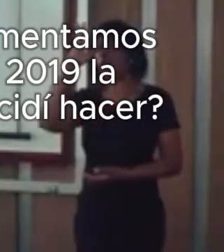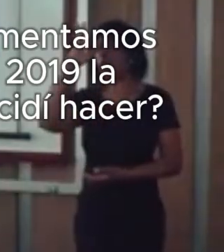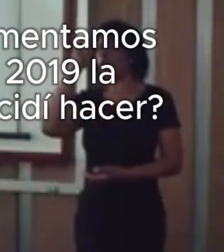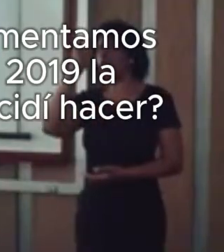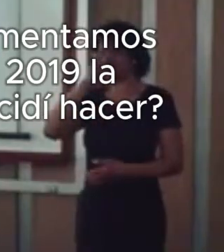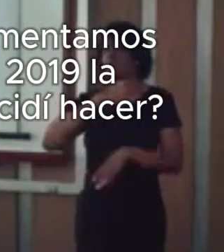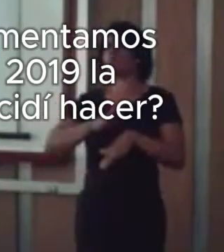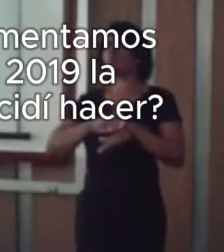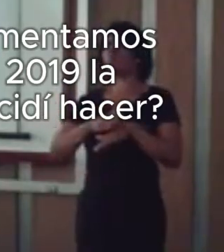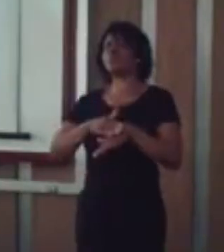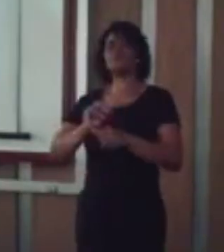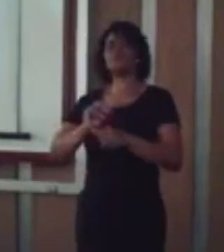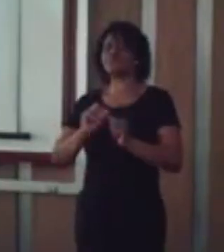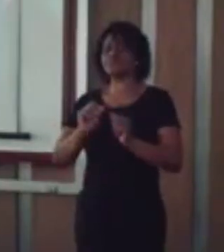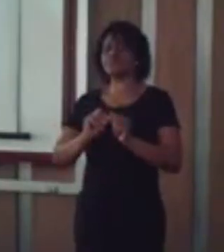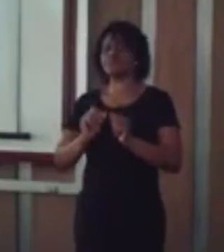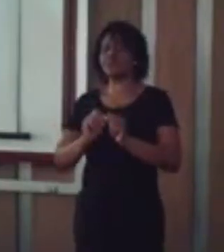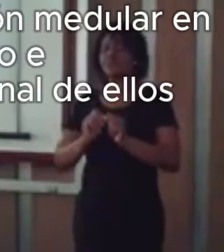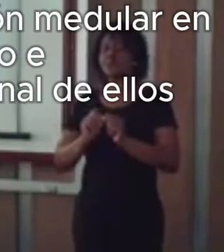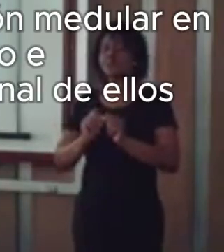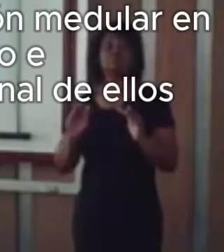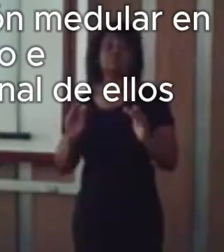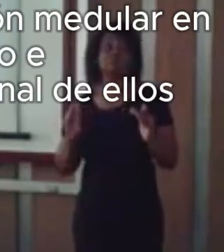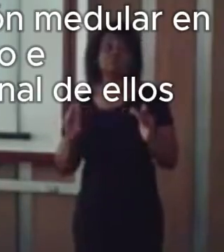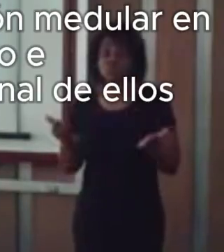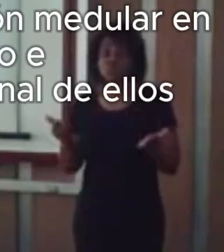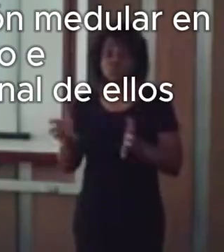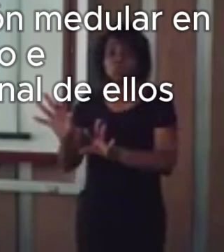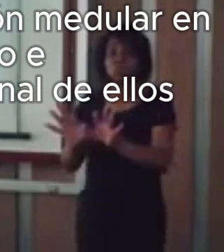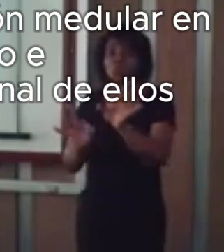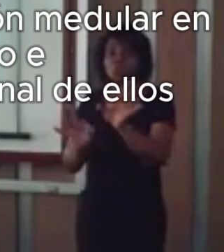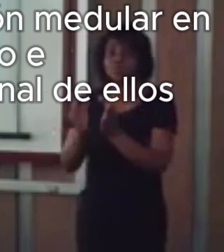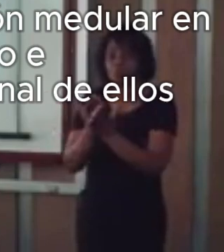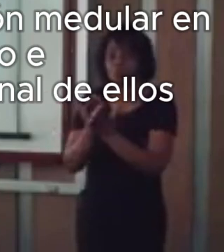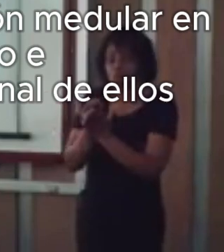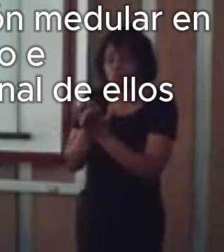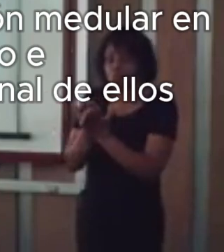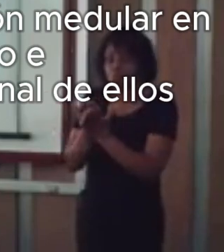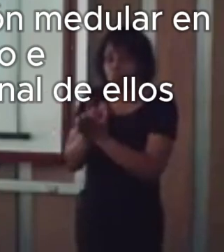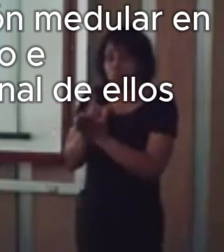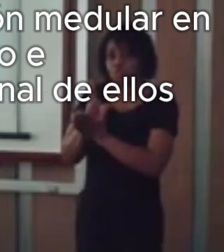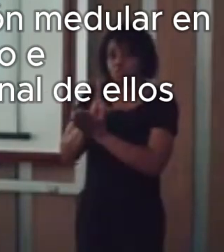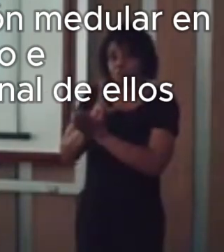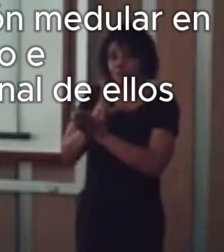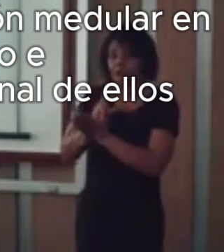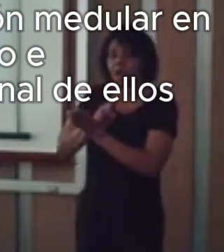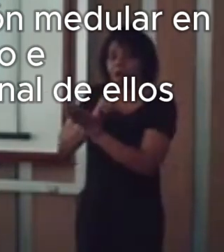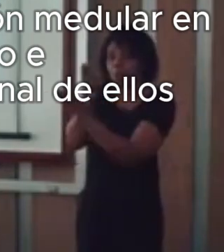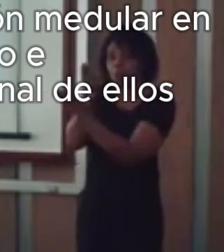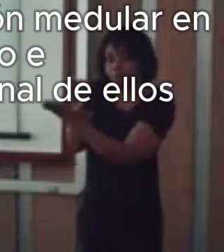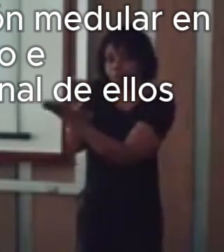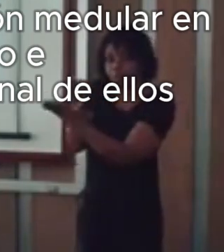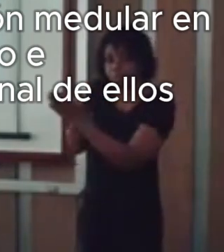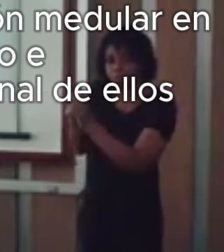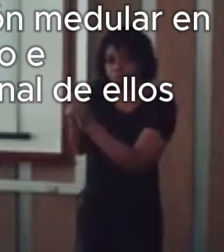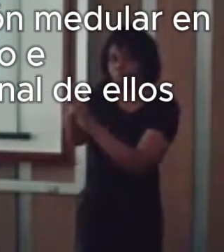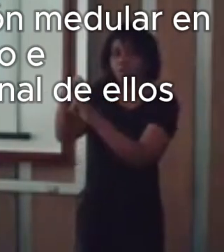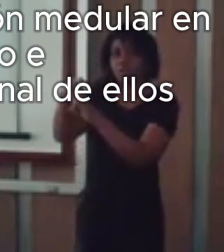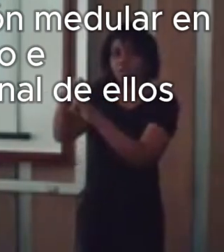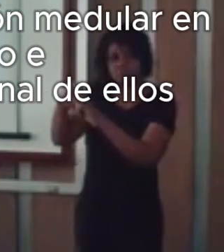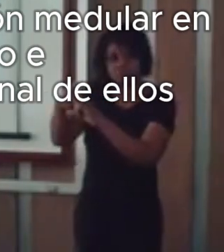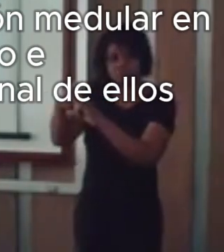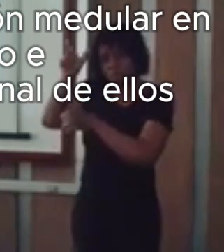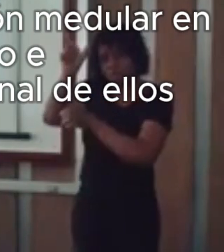fazer? Que tal organizar um estudo clínico para pacientes humanos com lesão medular, as emergências